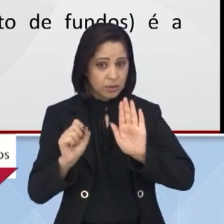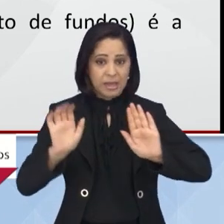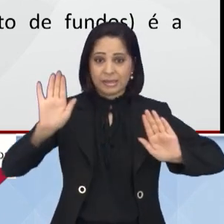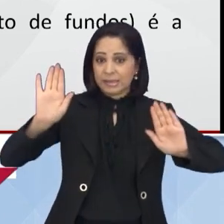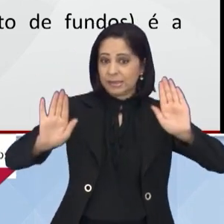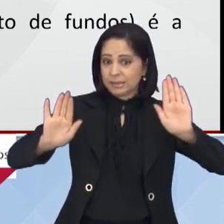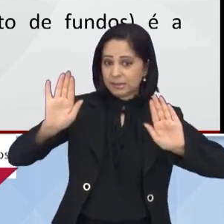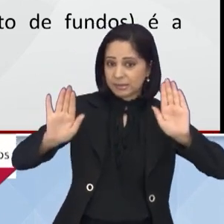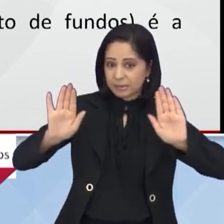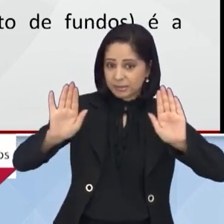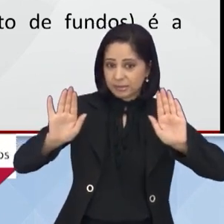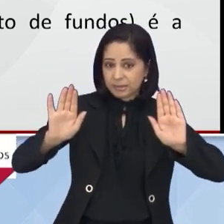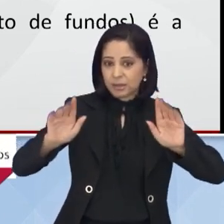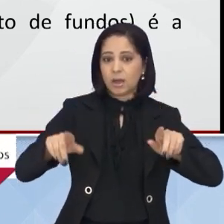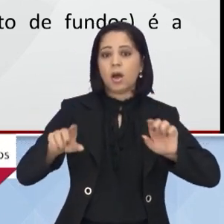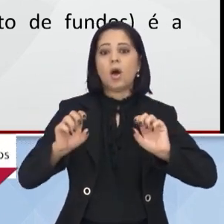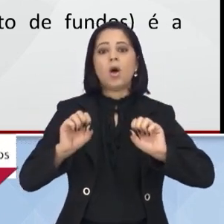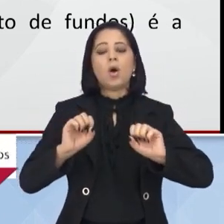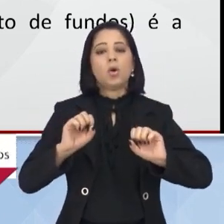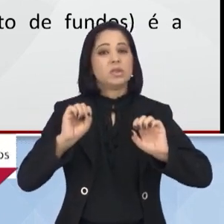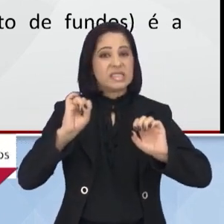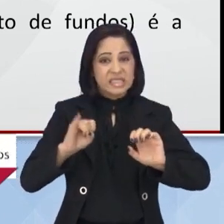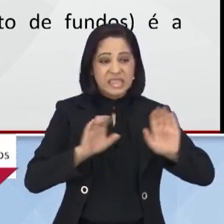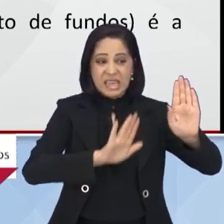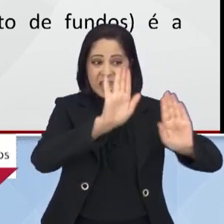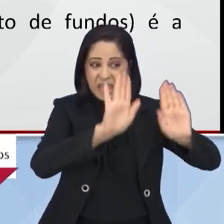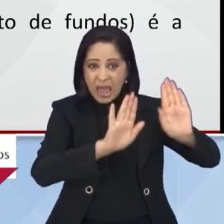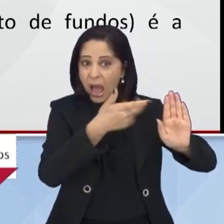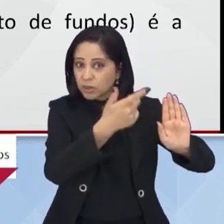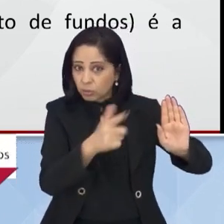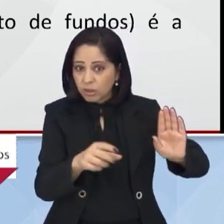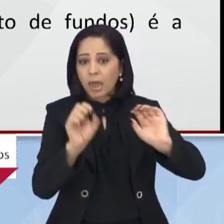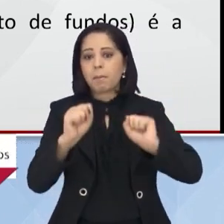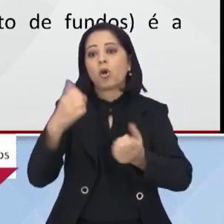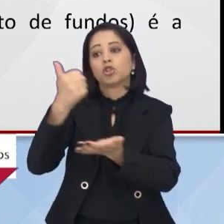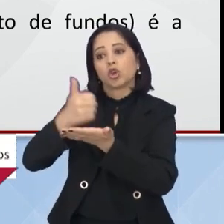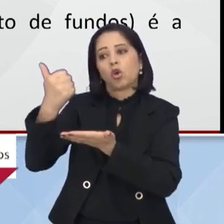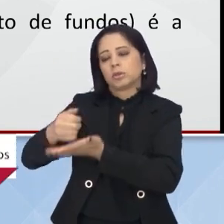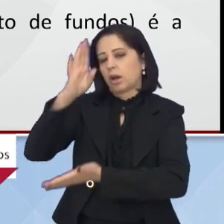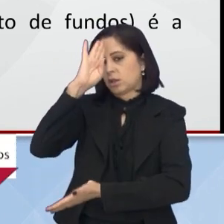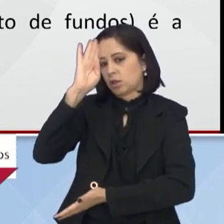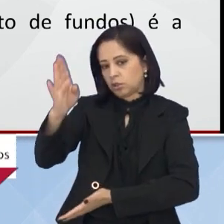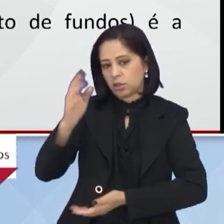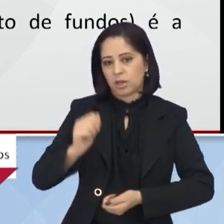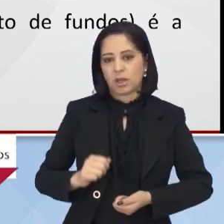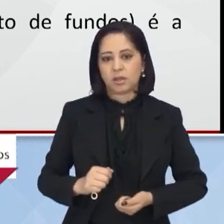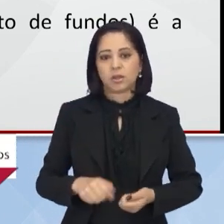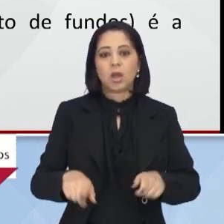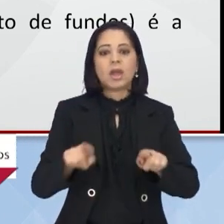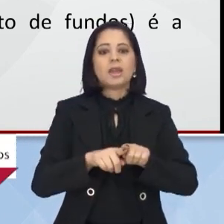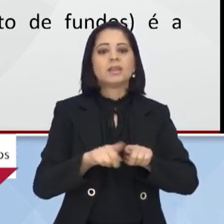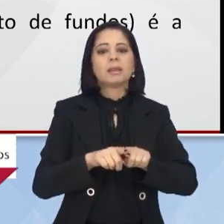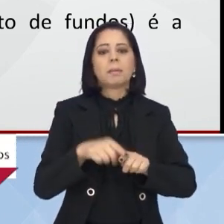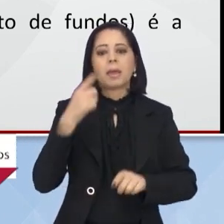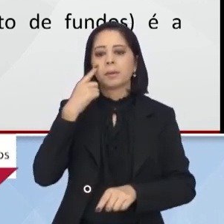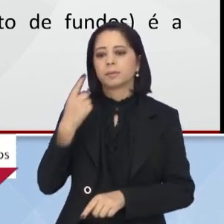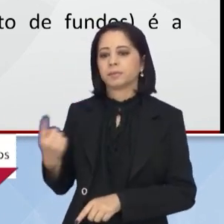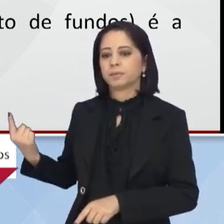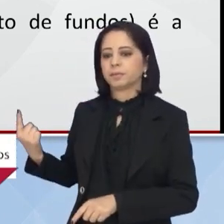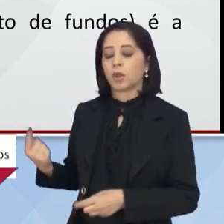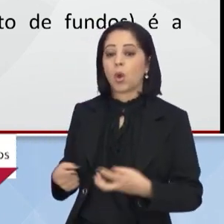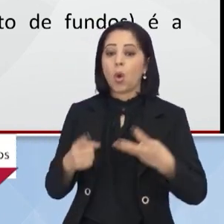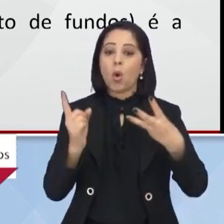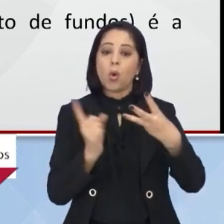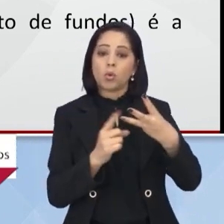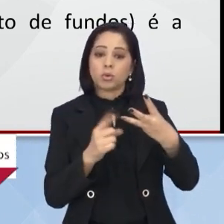a a exceção é a contratação direta dispensa e inexigibilidade e o regime de de adiantamento é a exceção da